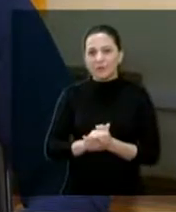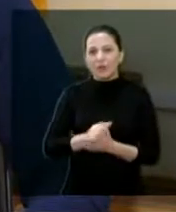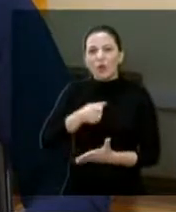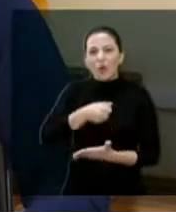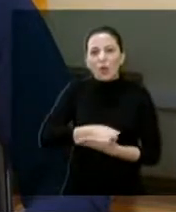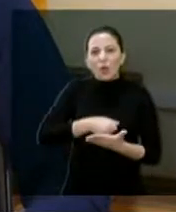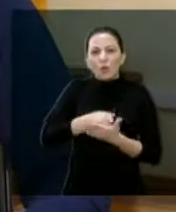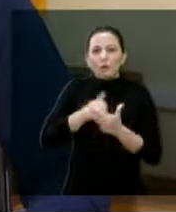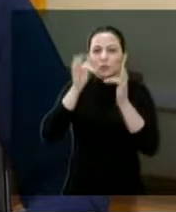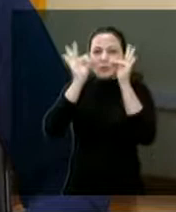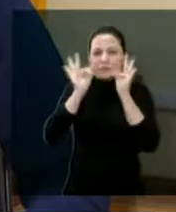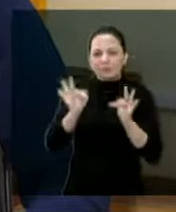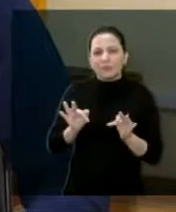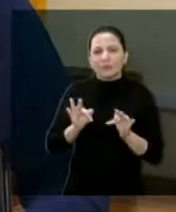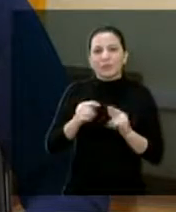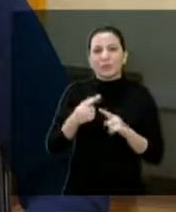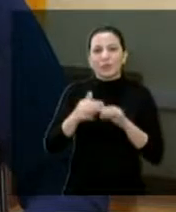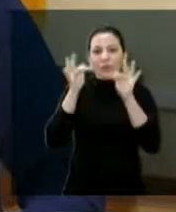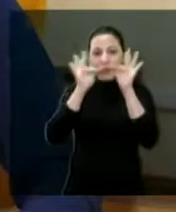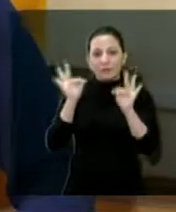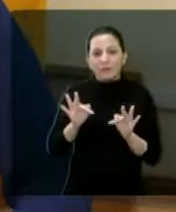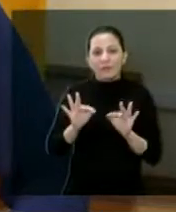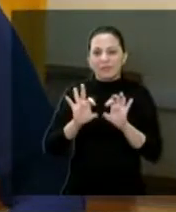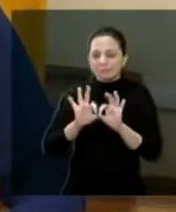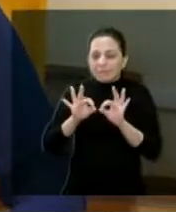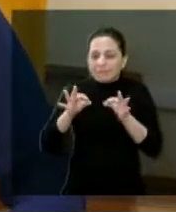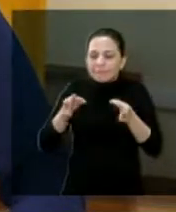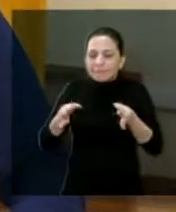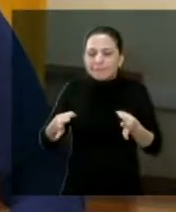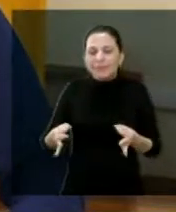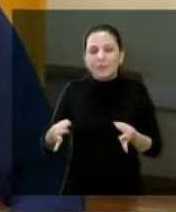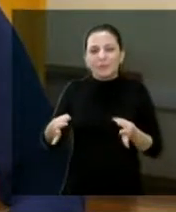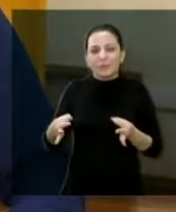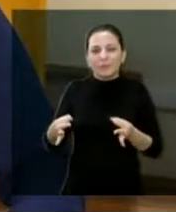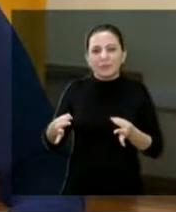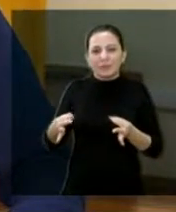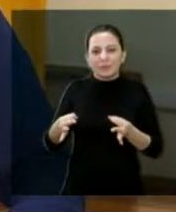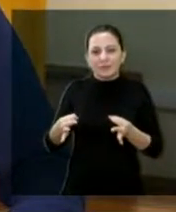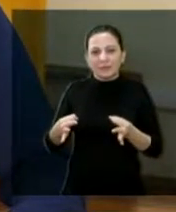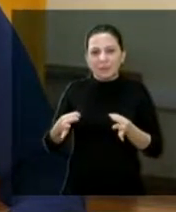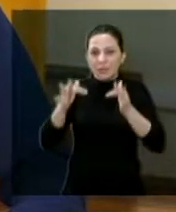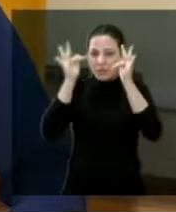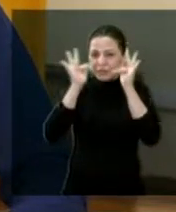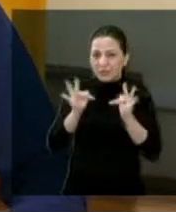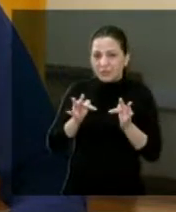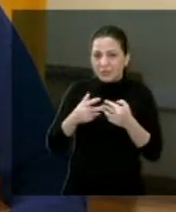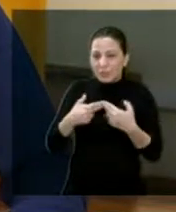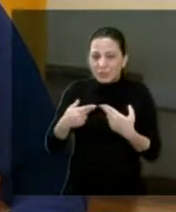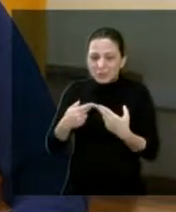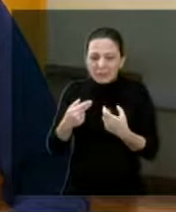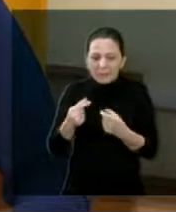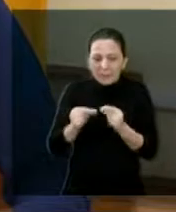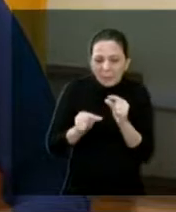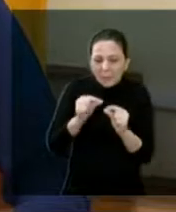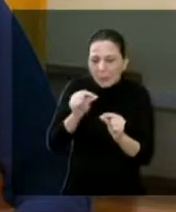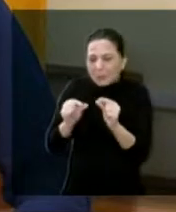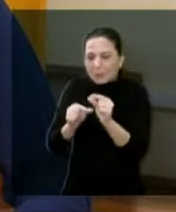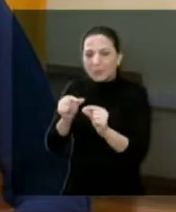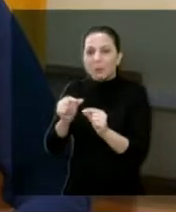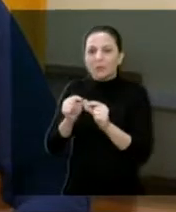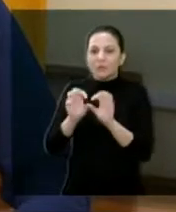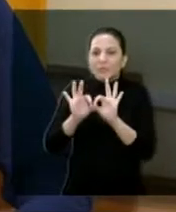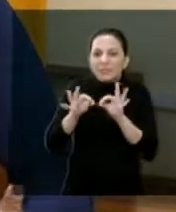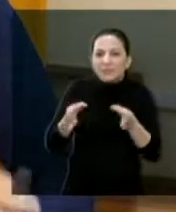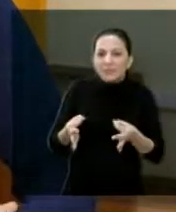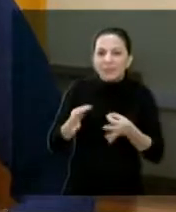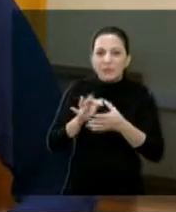ser feliz. A felicidade é mais simples do que você pode imaginar. A felicidade está nas coisas mais simples. Eu estava